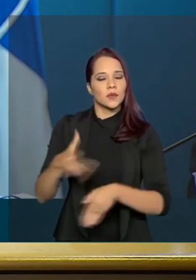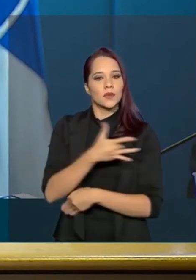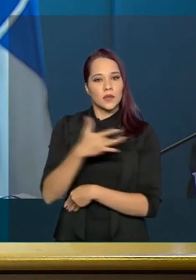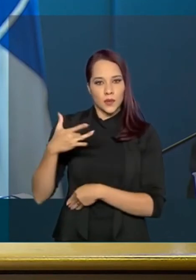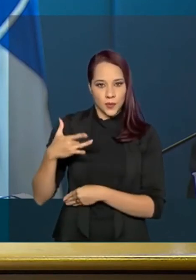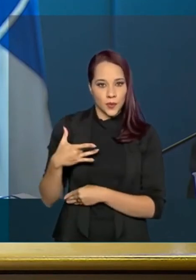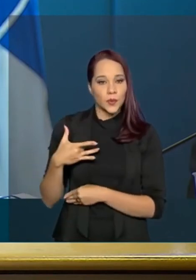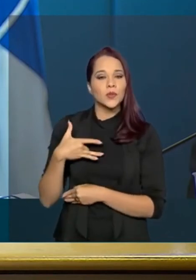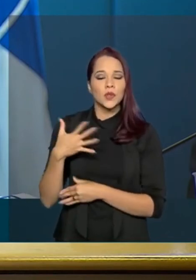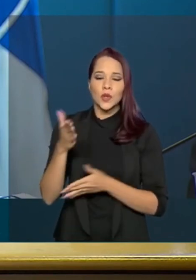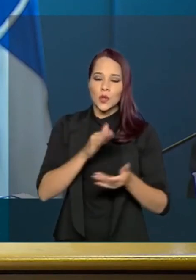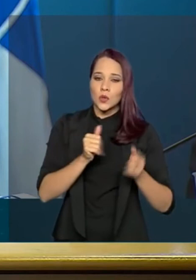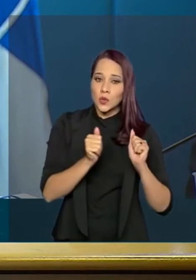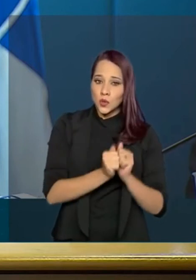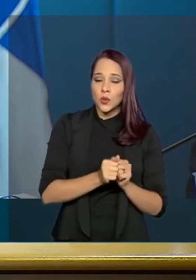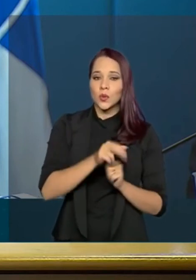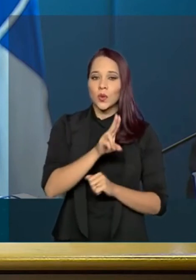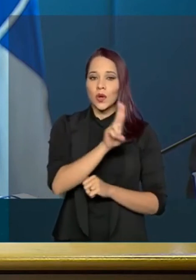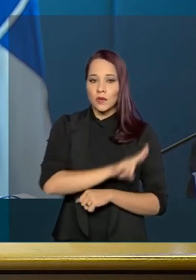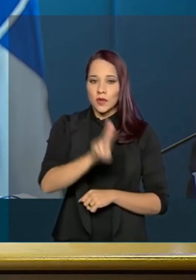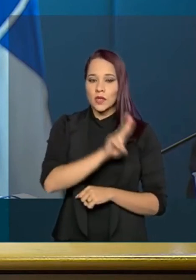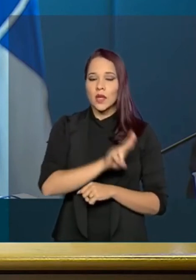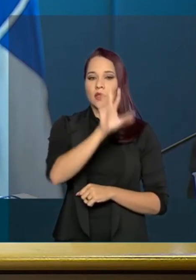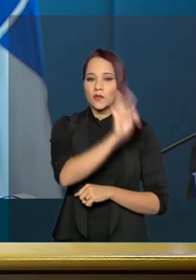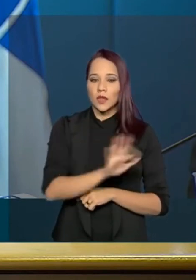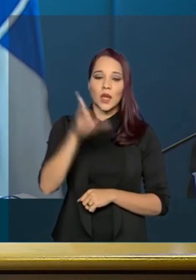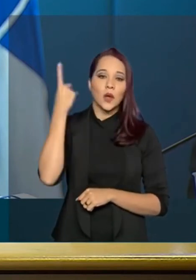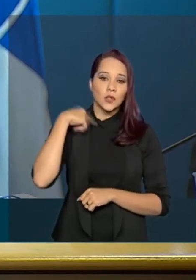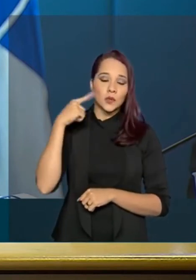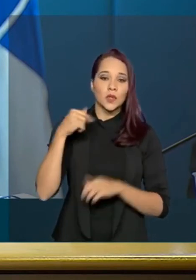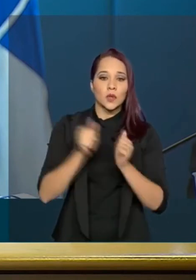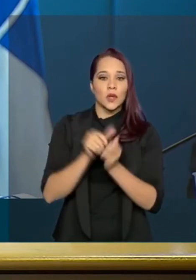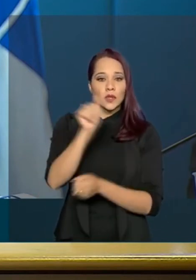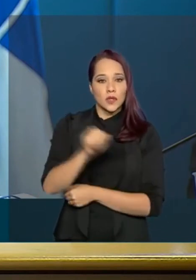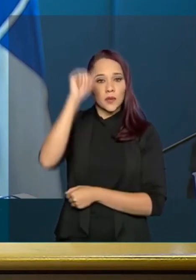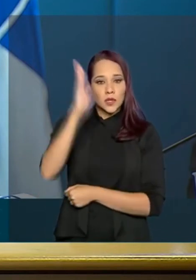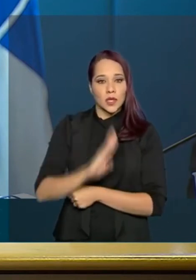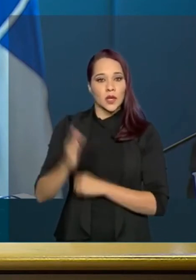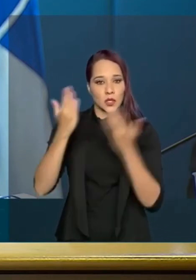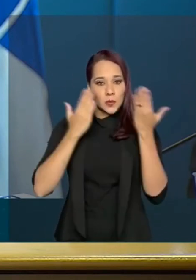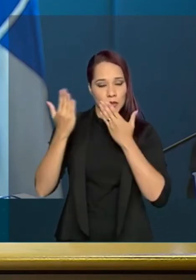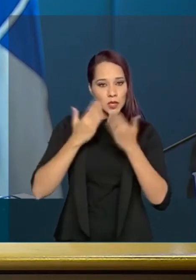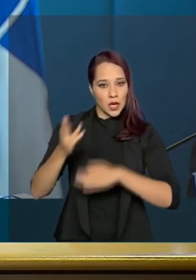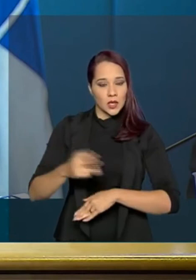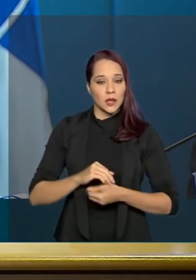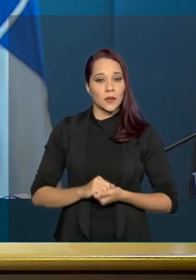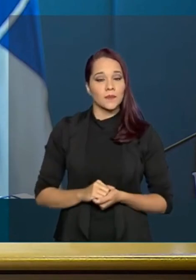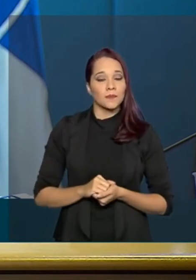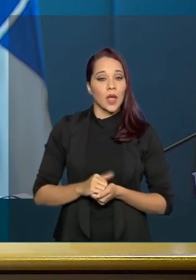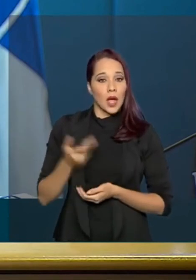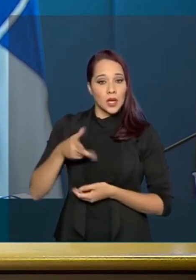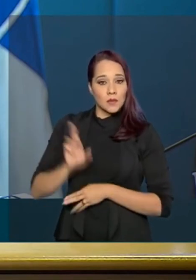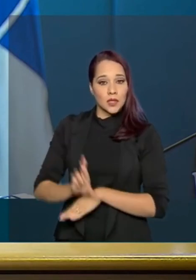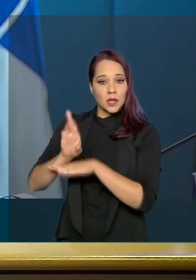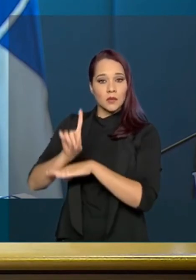Saúde, em parceria com a Universidade Federal de Minas Gerais e com a Associação Brasileira de Psiquiatria, aqui representada pelo